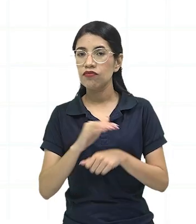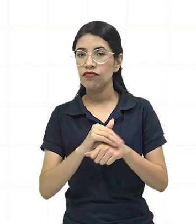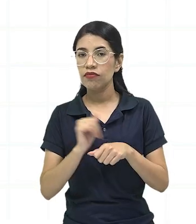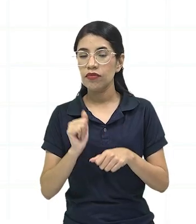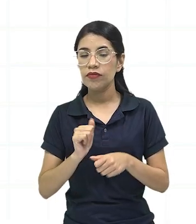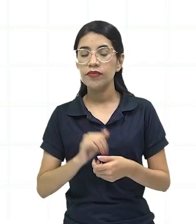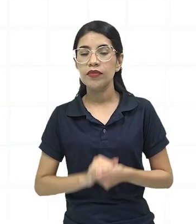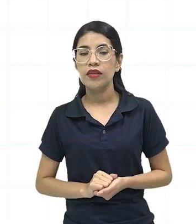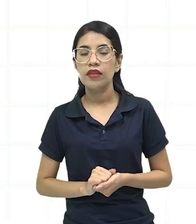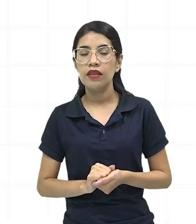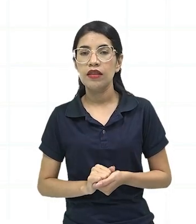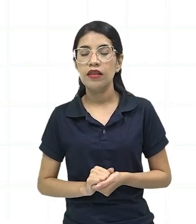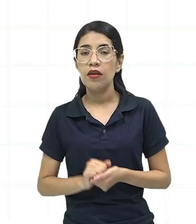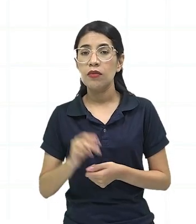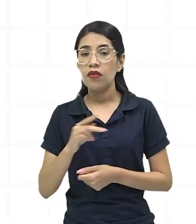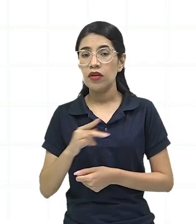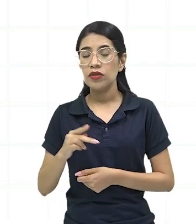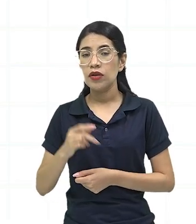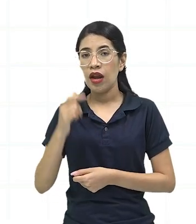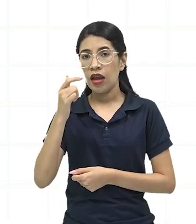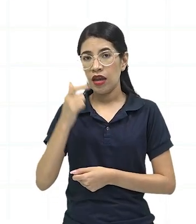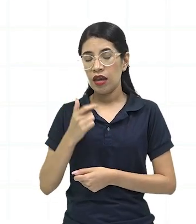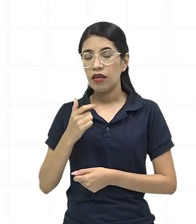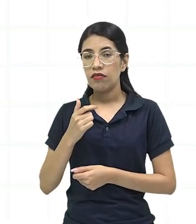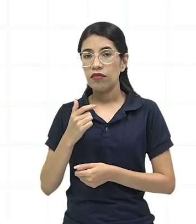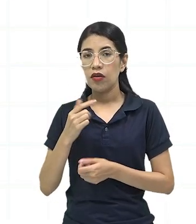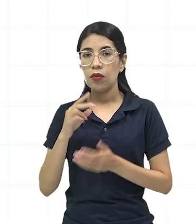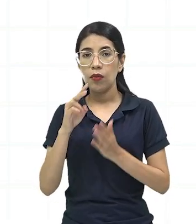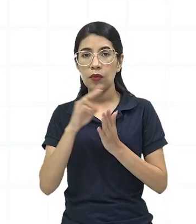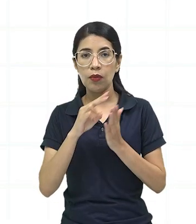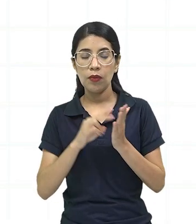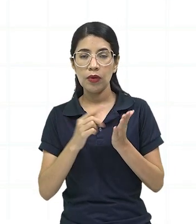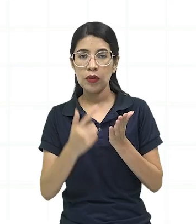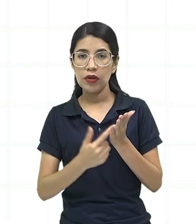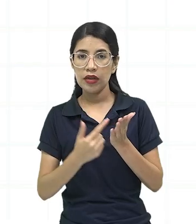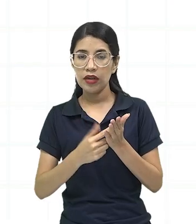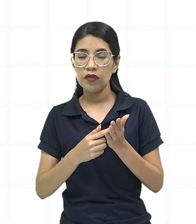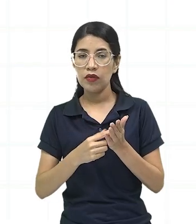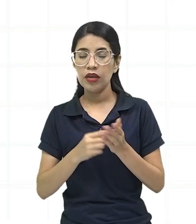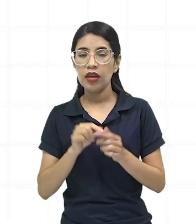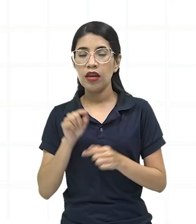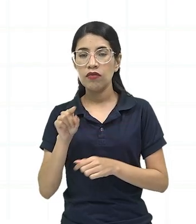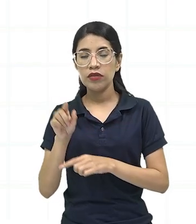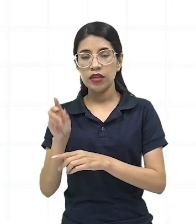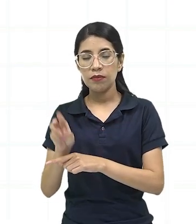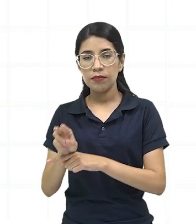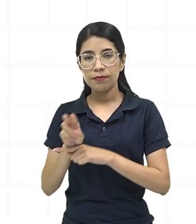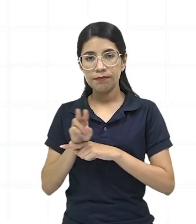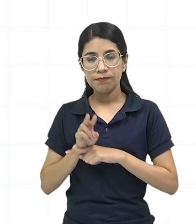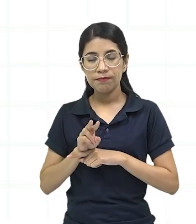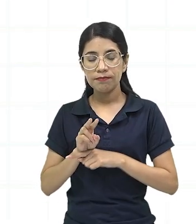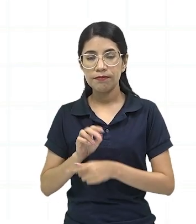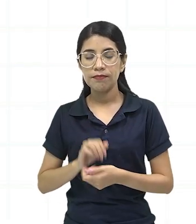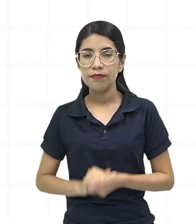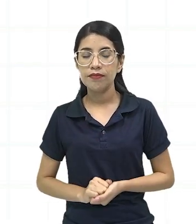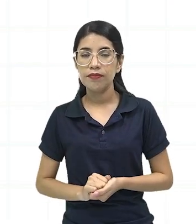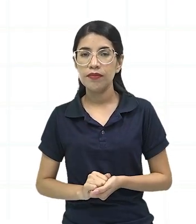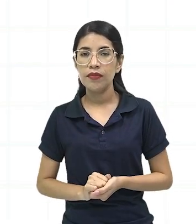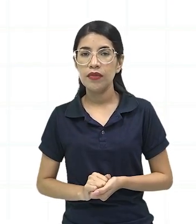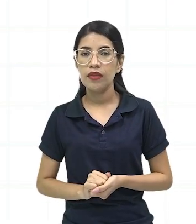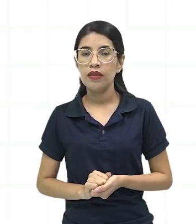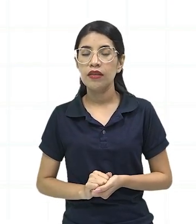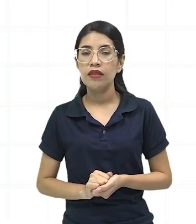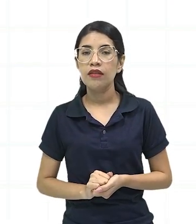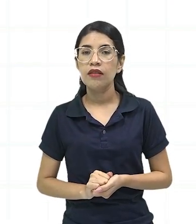li o livro que você me emprestou. Vejam aqui que o que é o nosso pronome, eu li o livro o